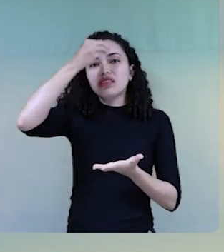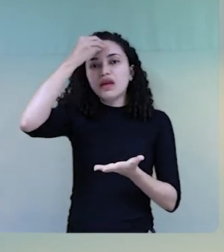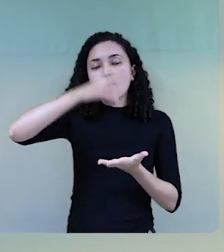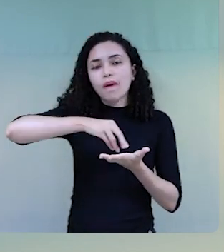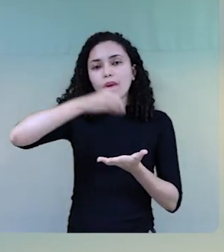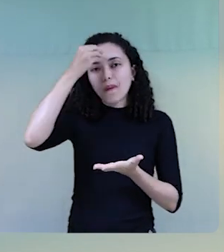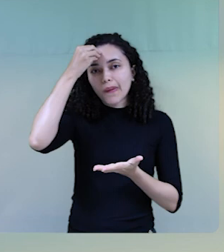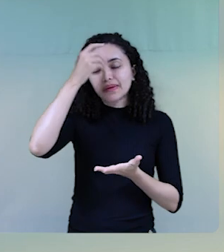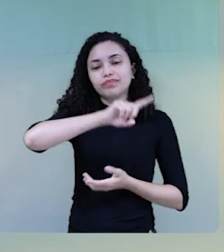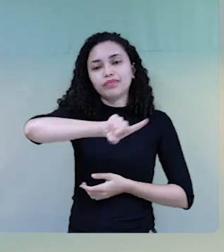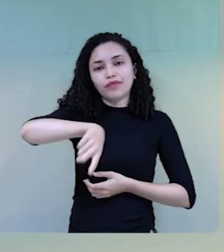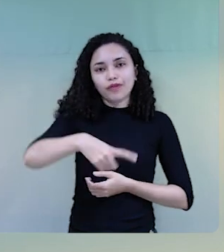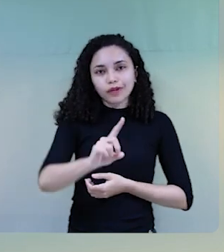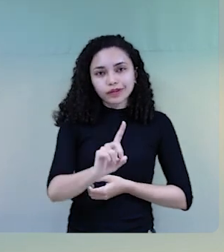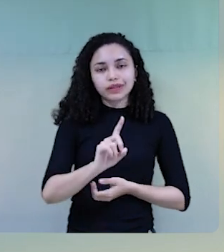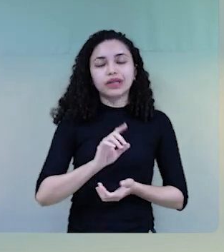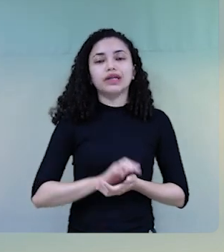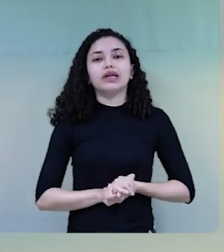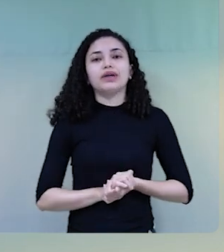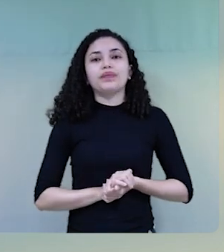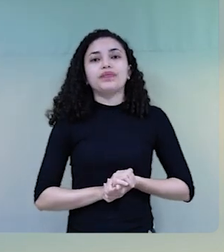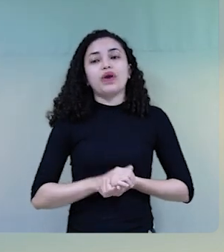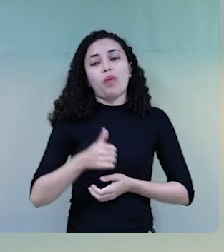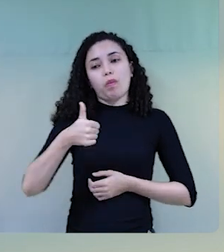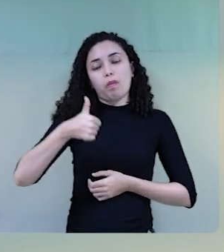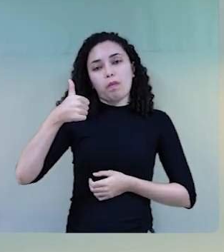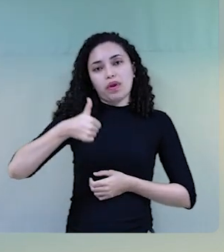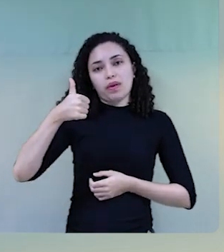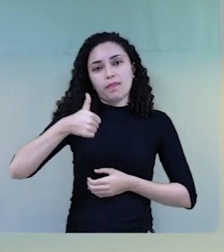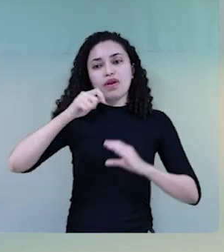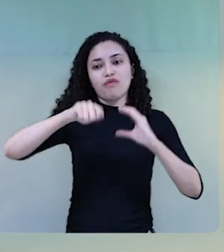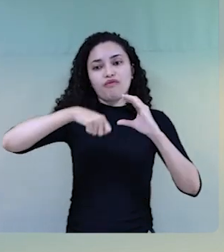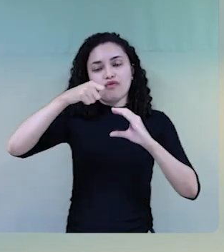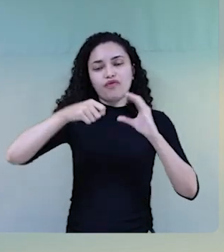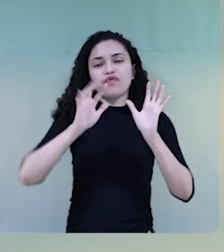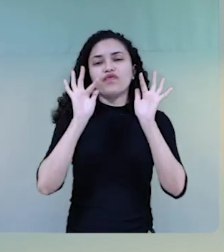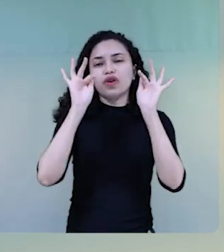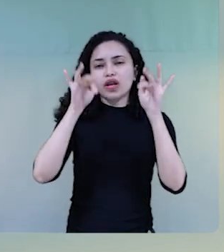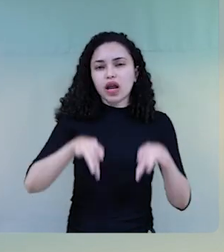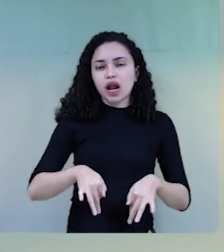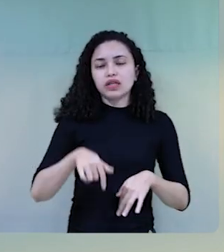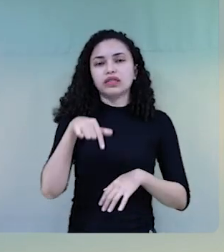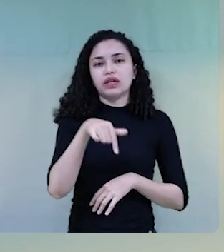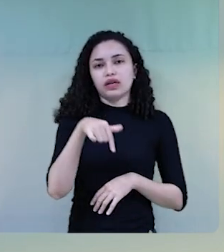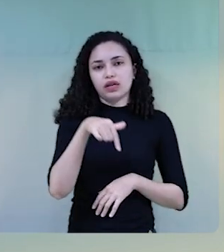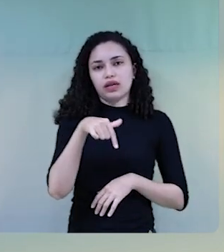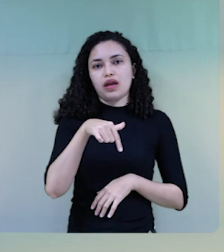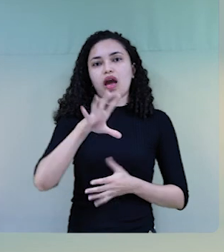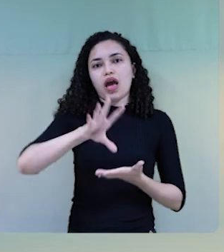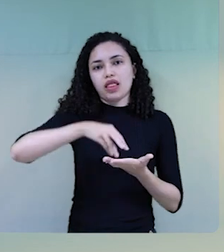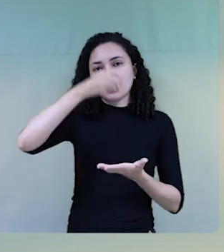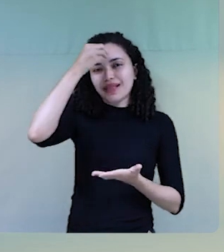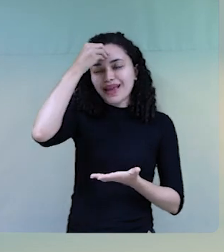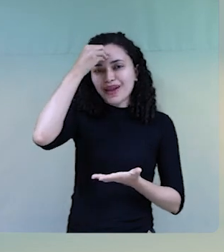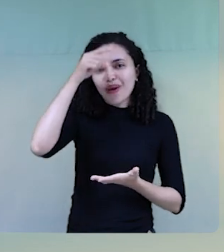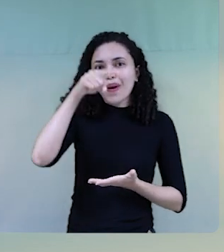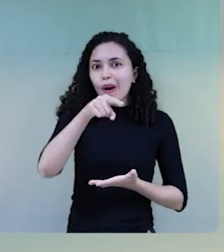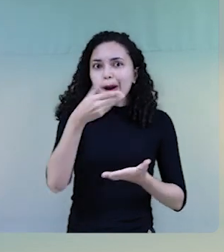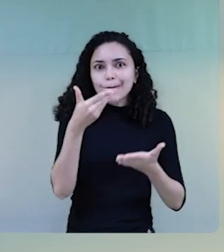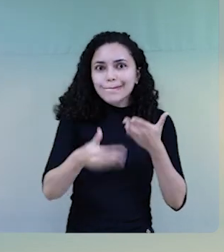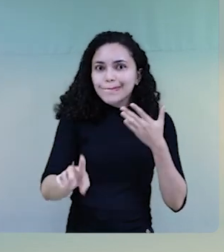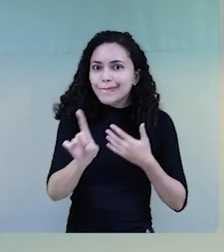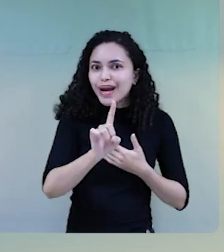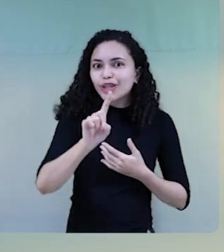E assim, esse nosso primeiro vídeo justamente finaliza aqui com a parte teórica e não perca o próximo vídeo, porque eu vou